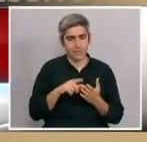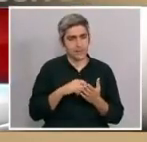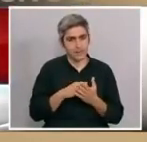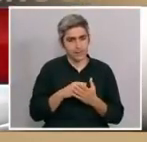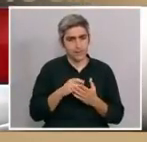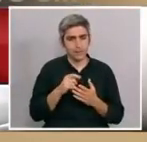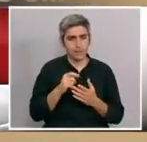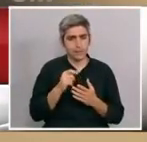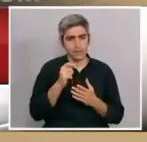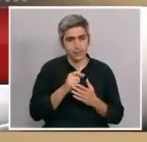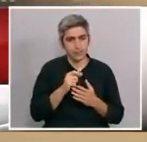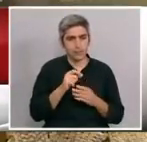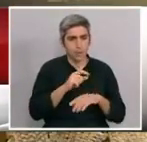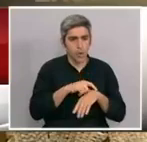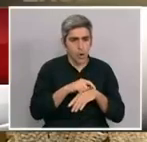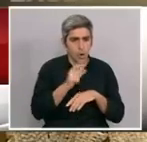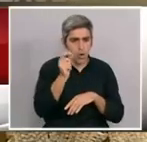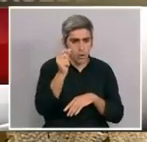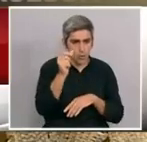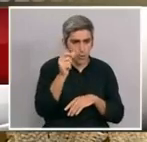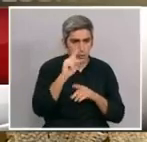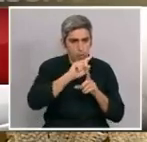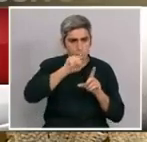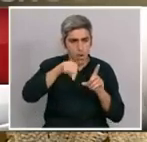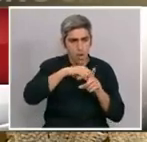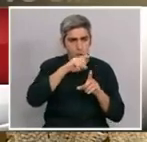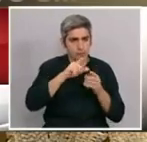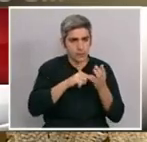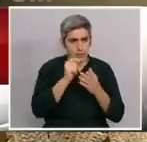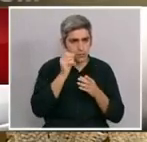andava sempre a acertar os relógios. Havia lá um relógio